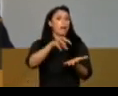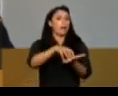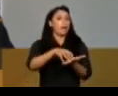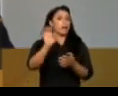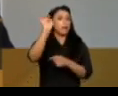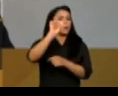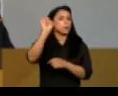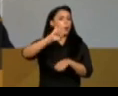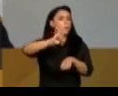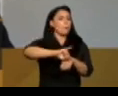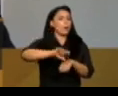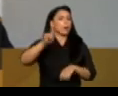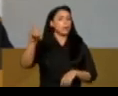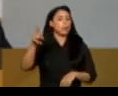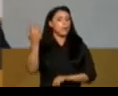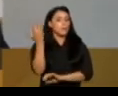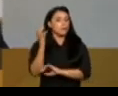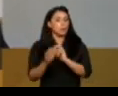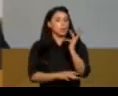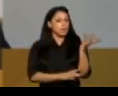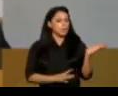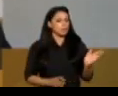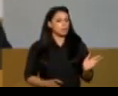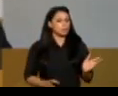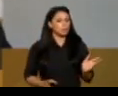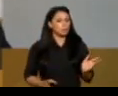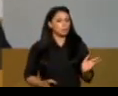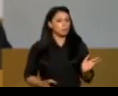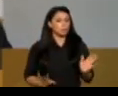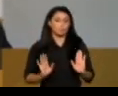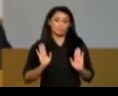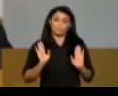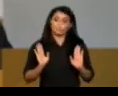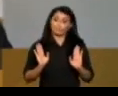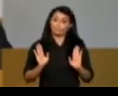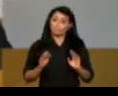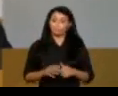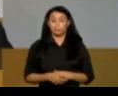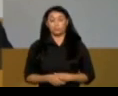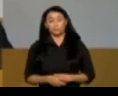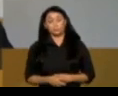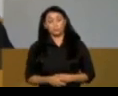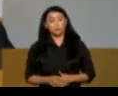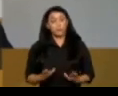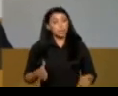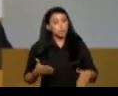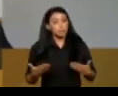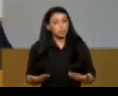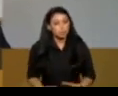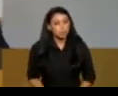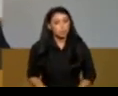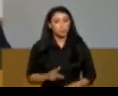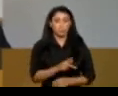e o Azerbaijão. Se o petróleo fosse tão desimportante, qual o interesse em torno